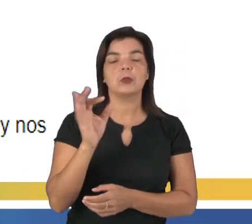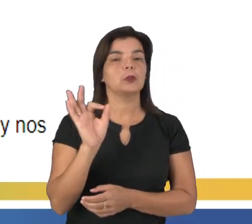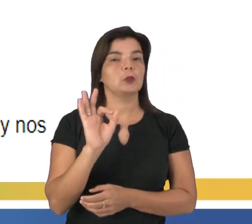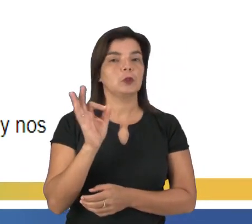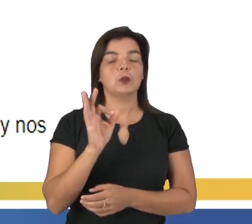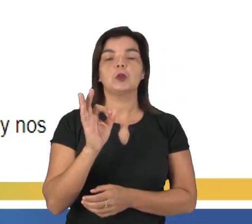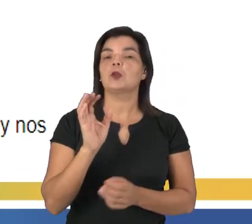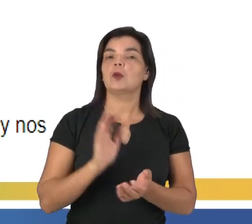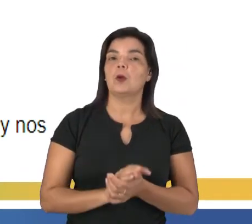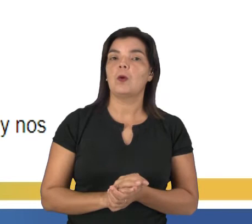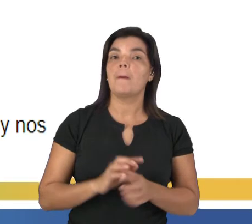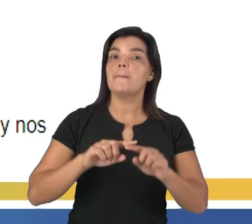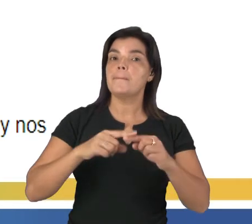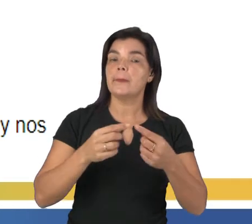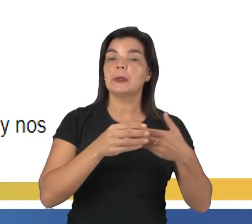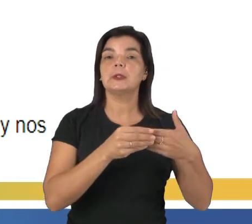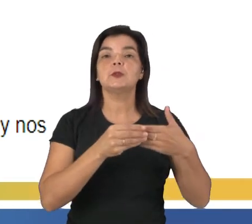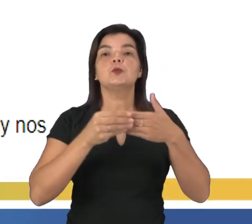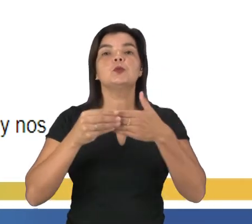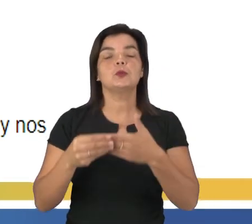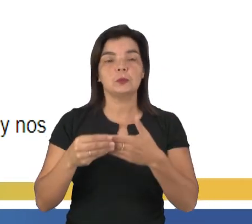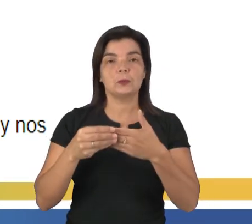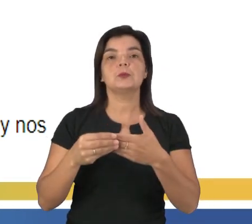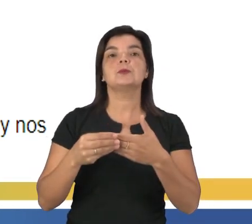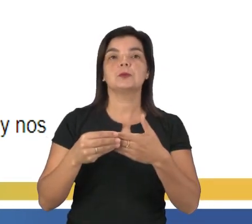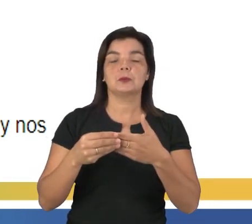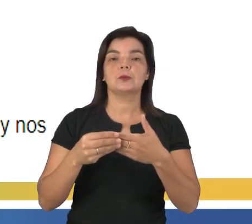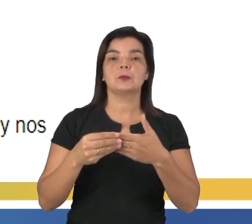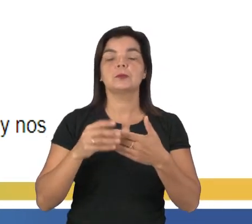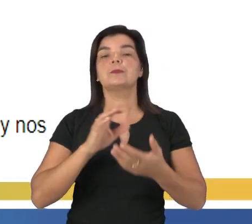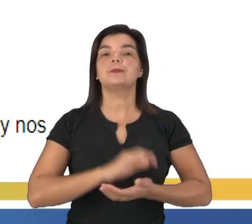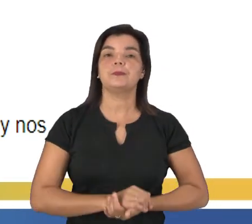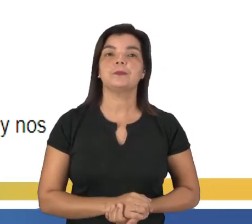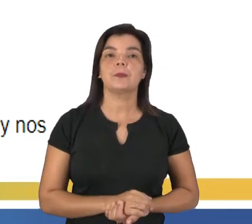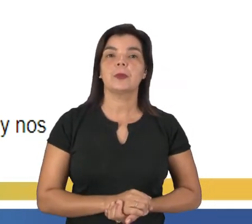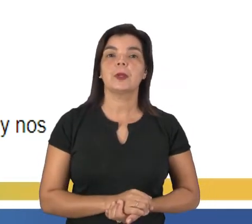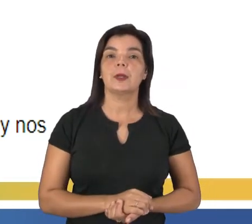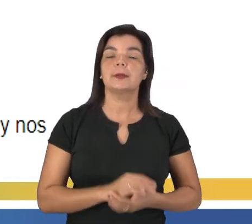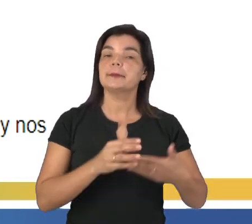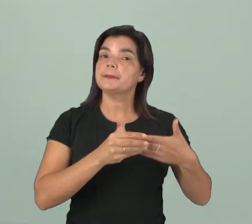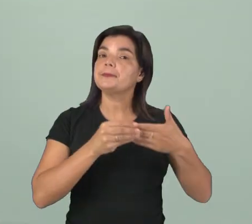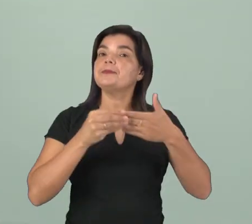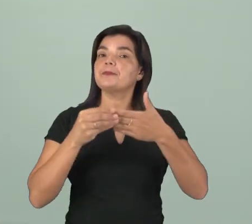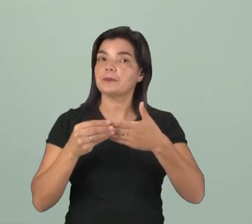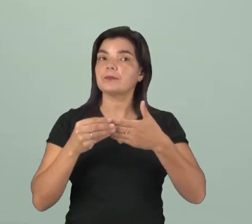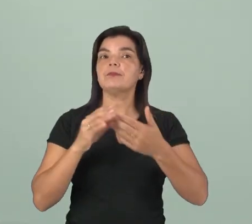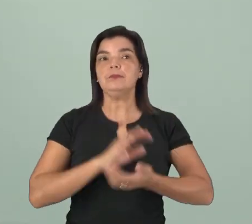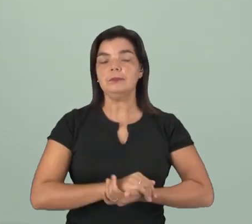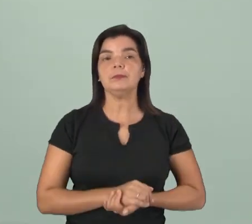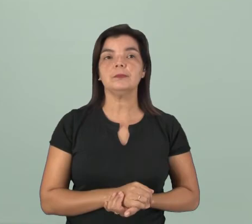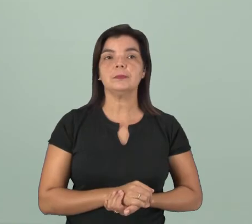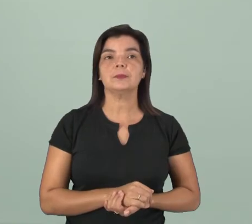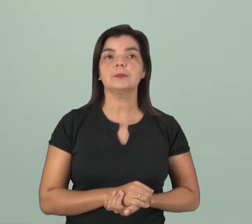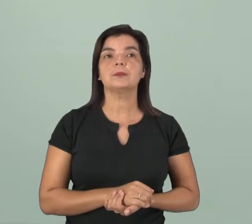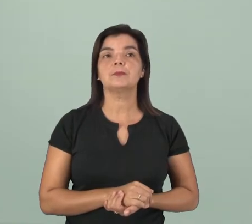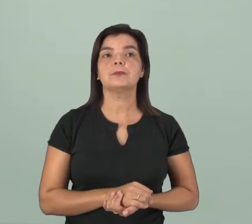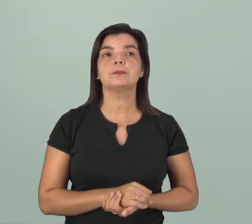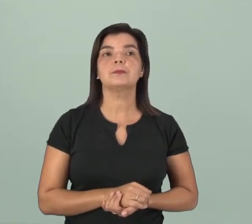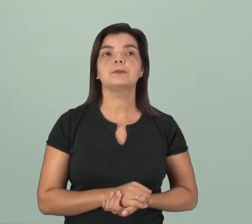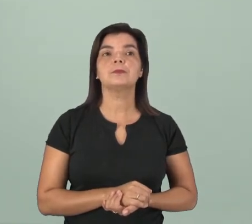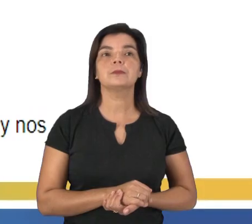Ele traiu a pessoa assim no sentido de namoro, não. Quer dizer que ele trouxe, tá? Do verbo